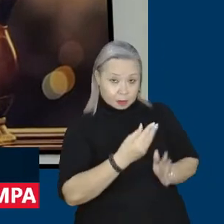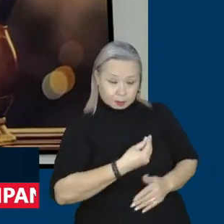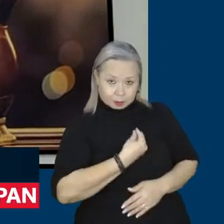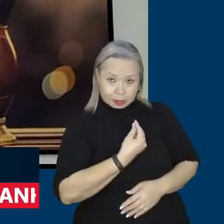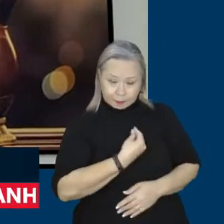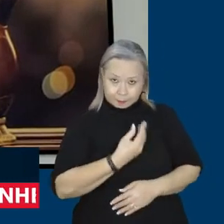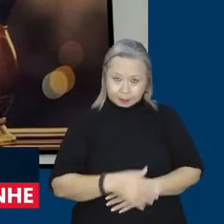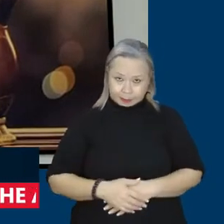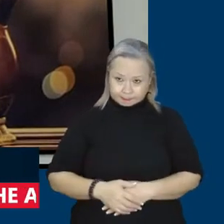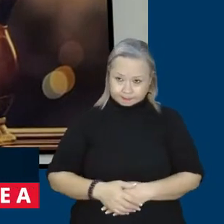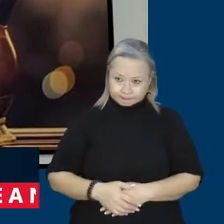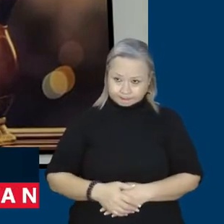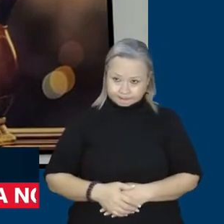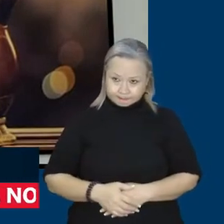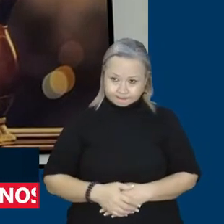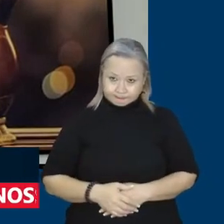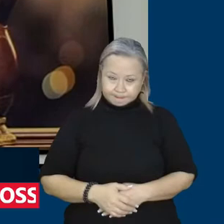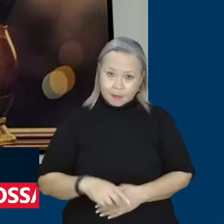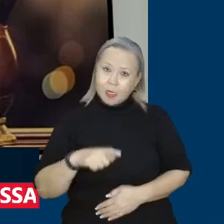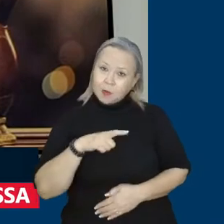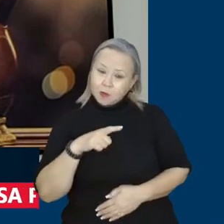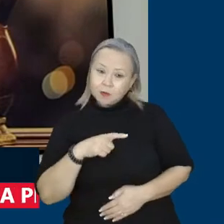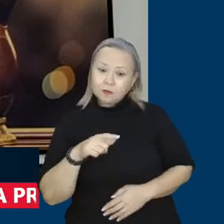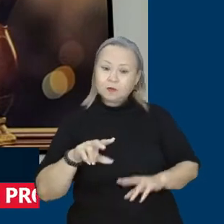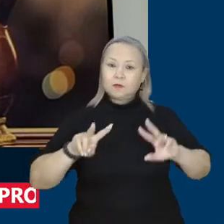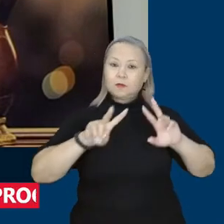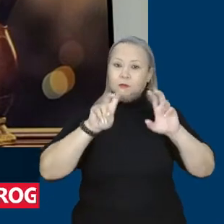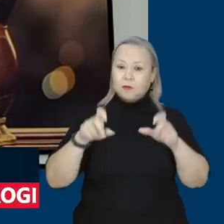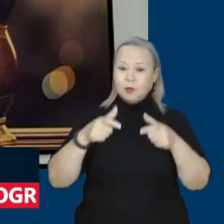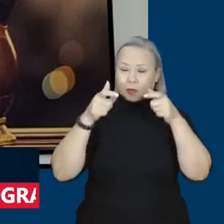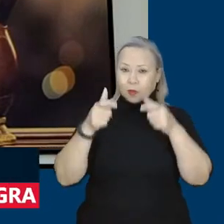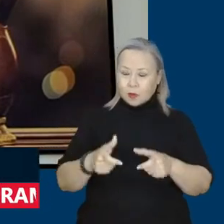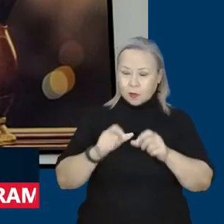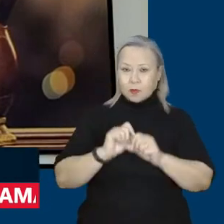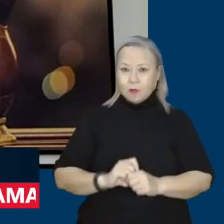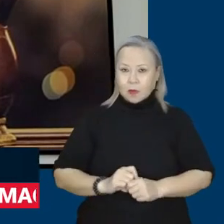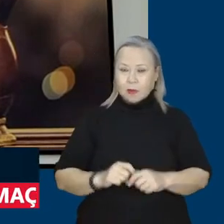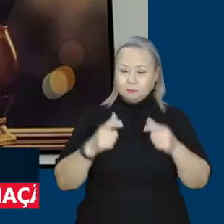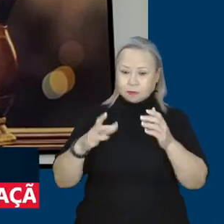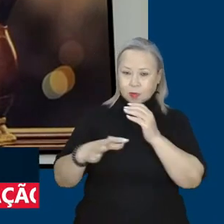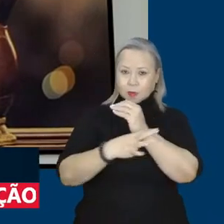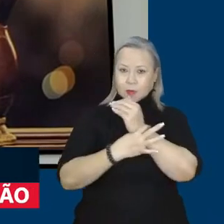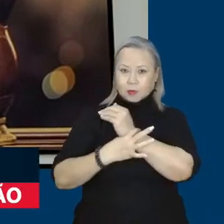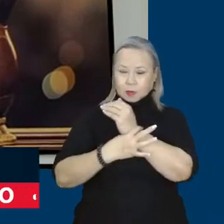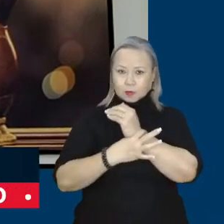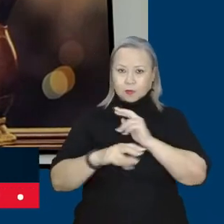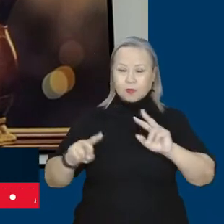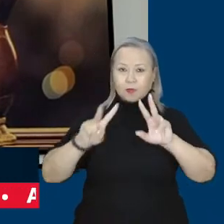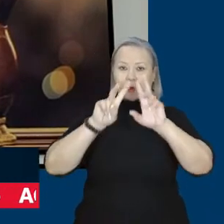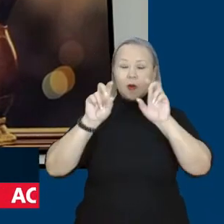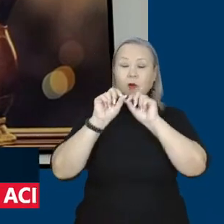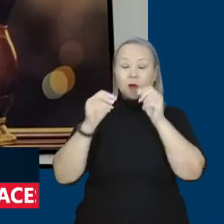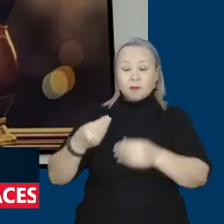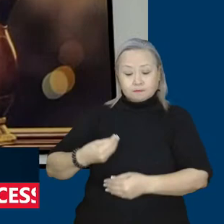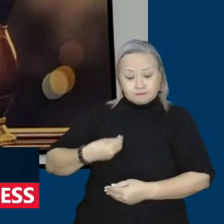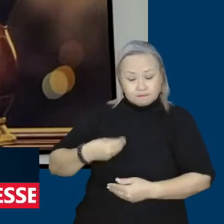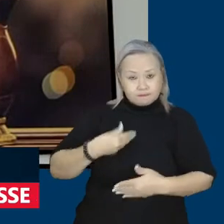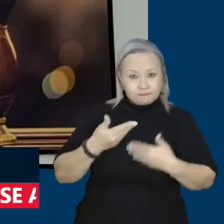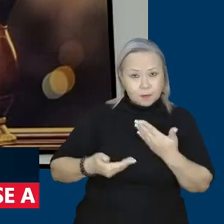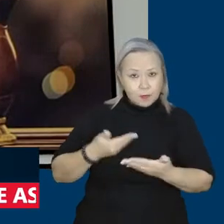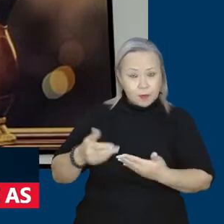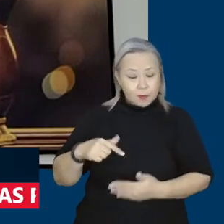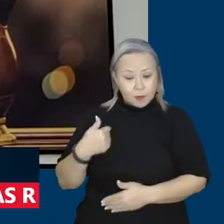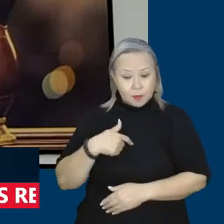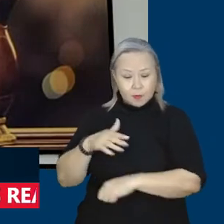enterro seu canto seu lugar o seu Porto Seguro é uma questão de sobrevivência também para